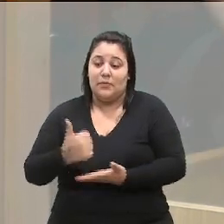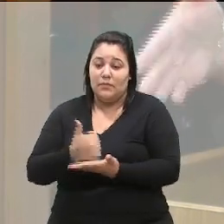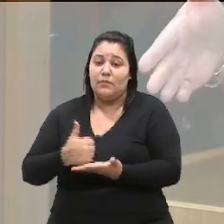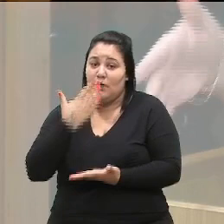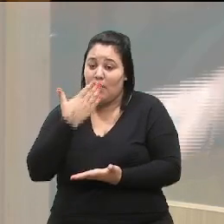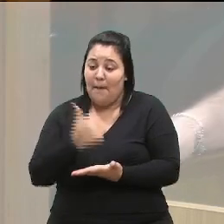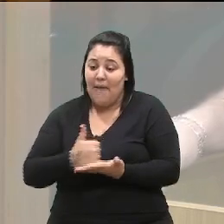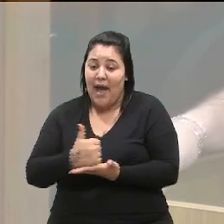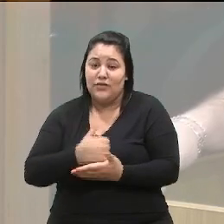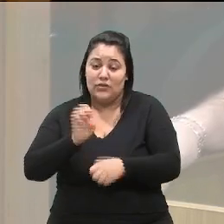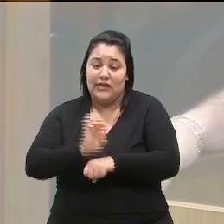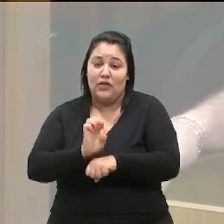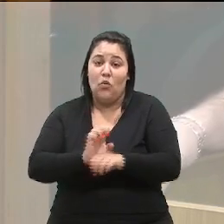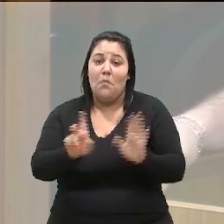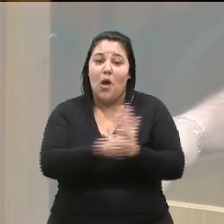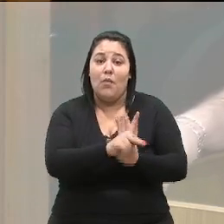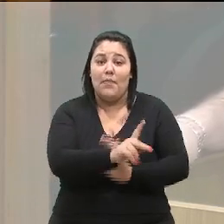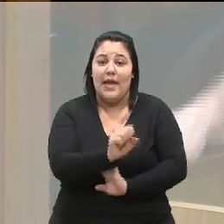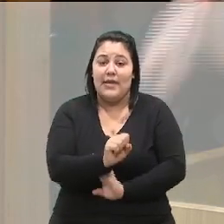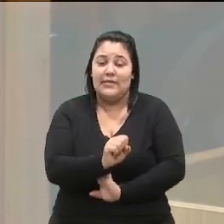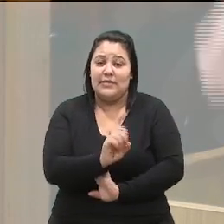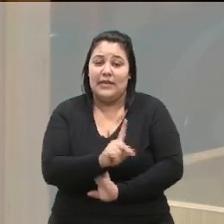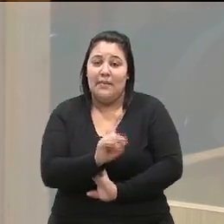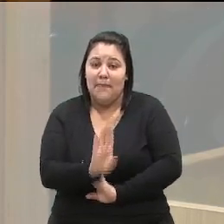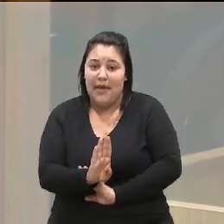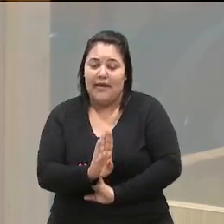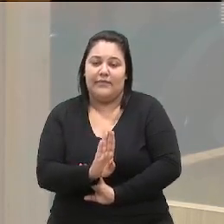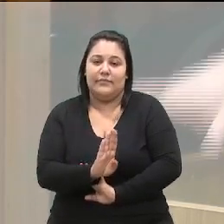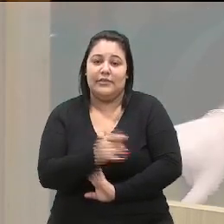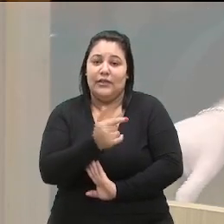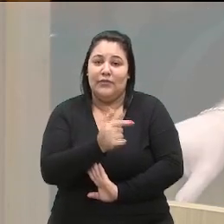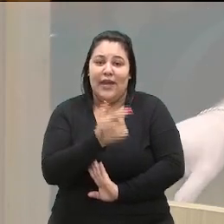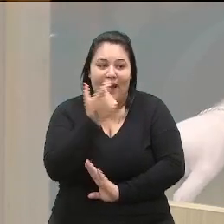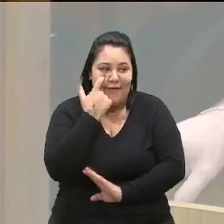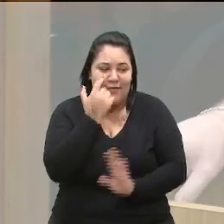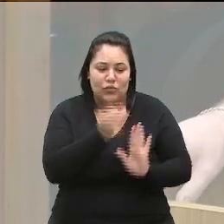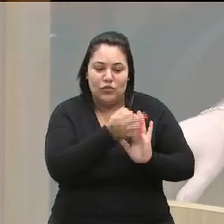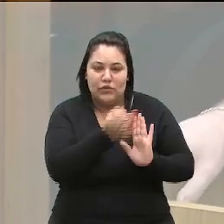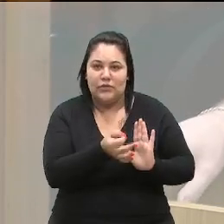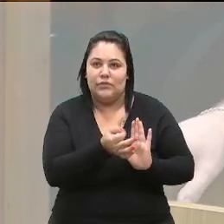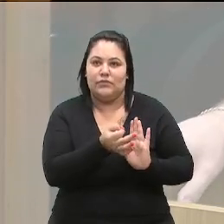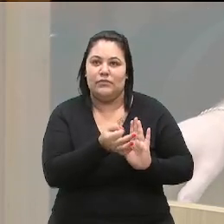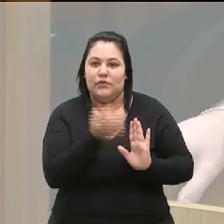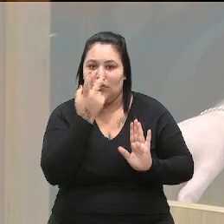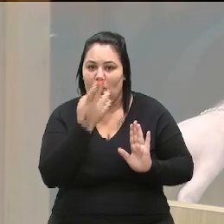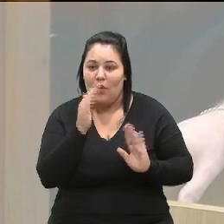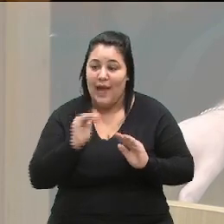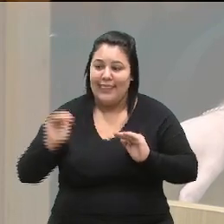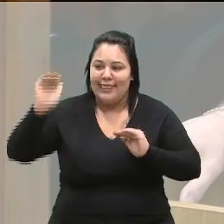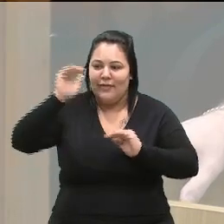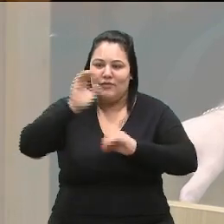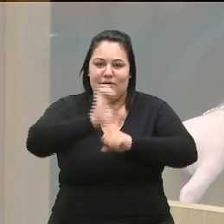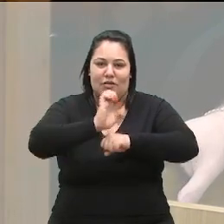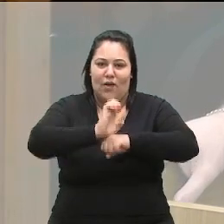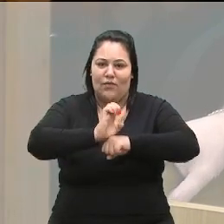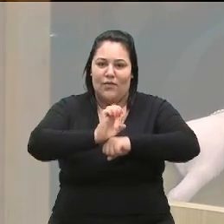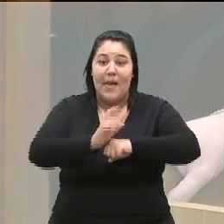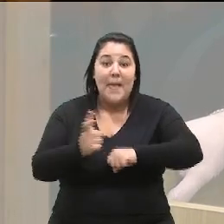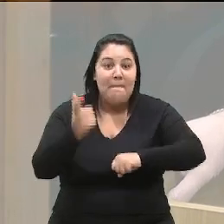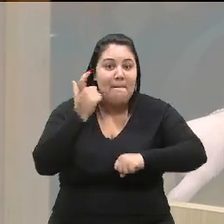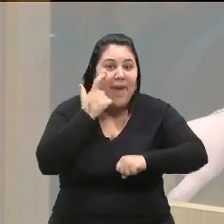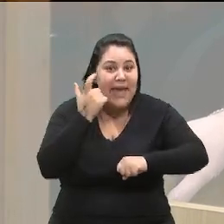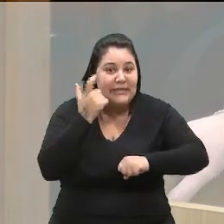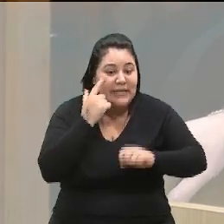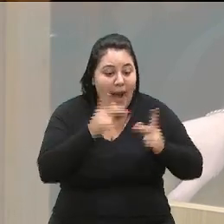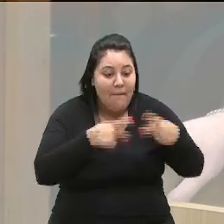próprio PS DB que não tem a mesma visão do mandatário a nível Estadual E que pense na população